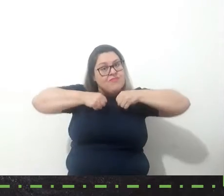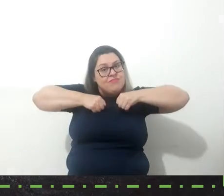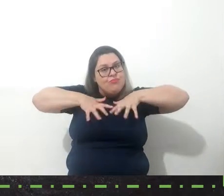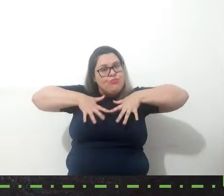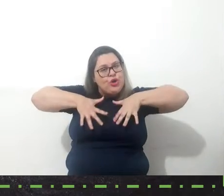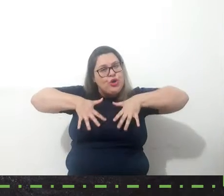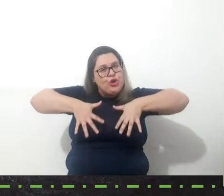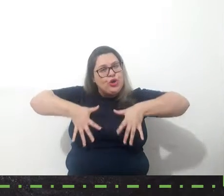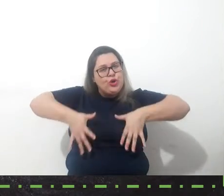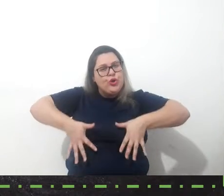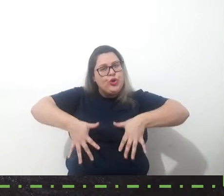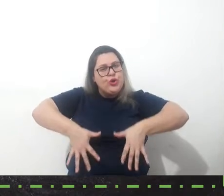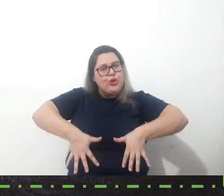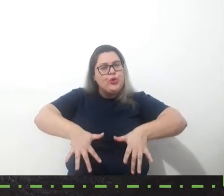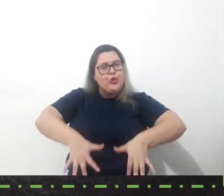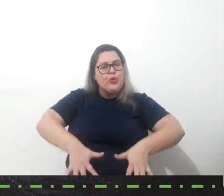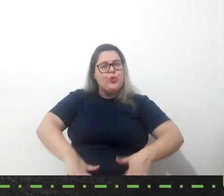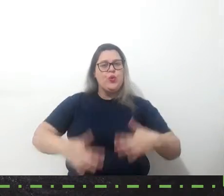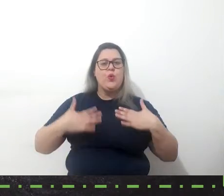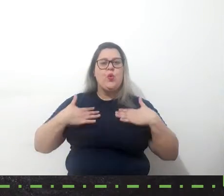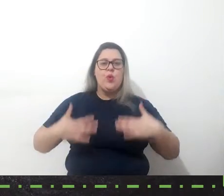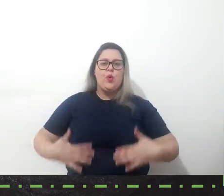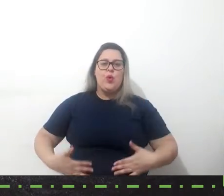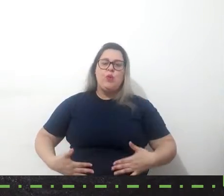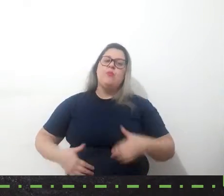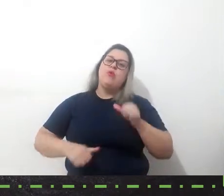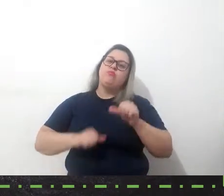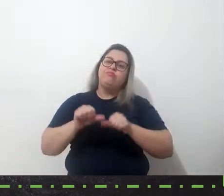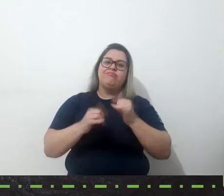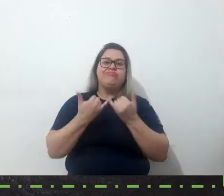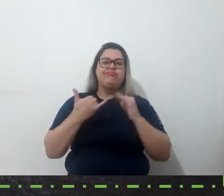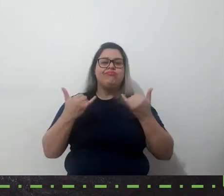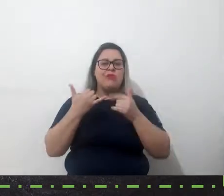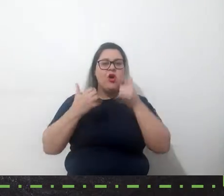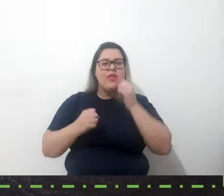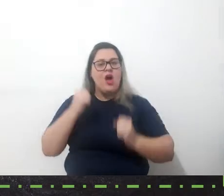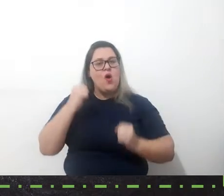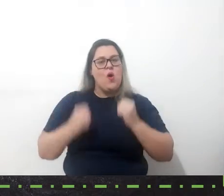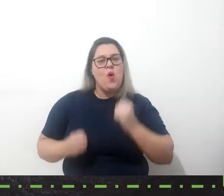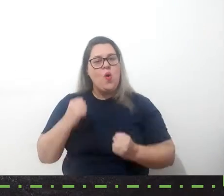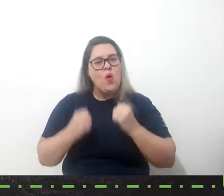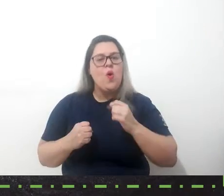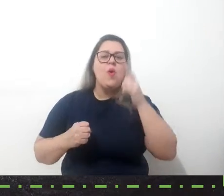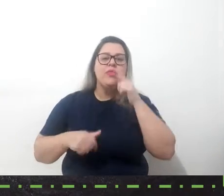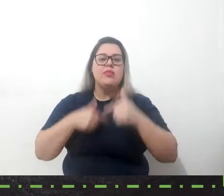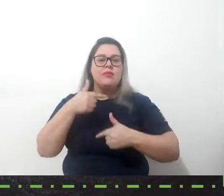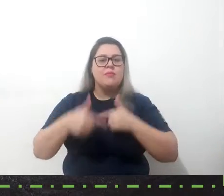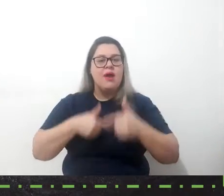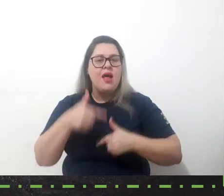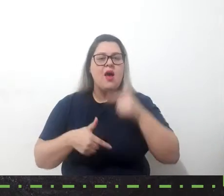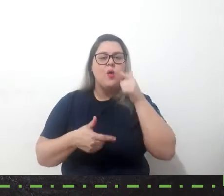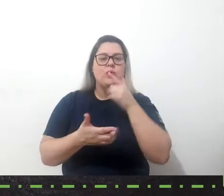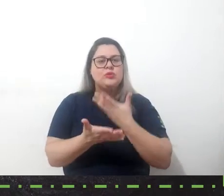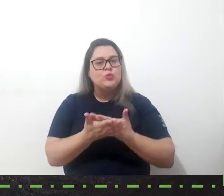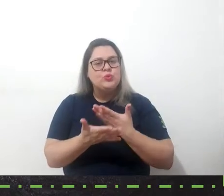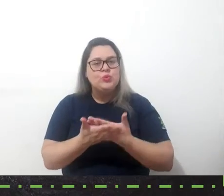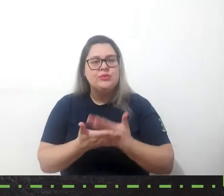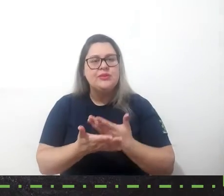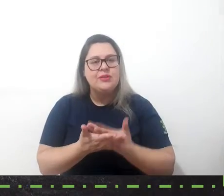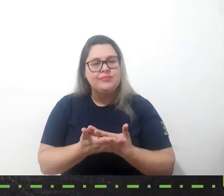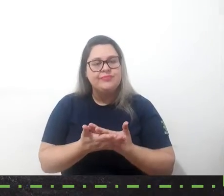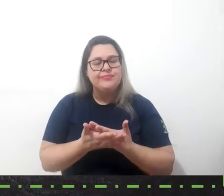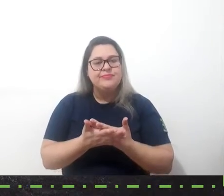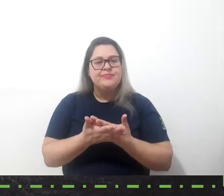corpo para ser produzida a energia, para a gente correr, a gente trabalhar, a gente estudar. E